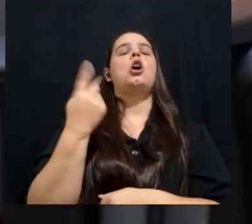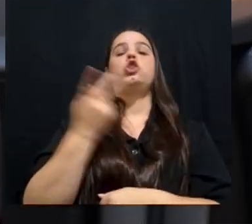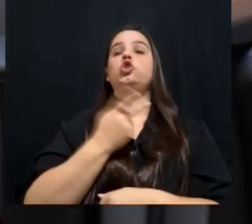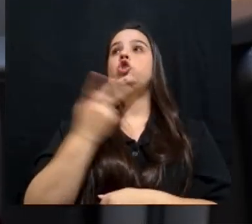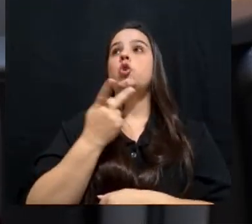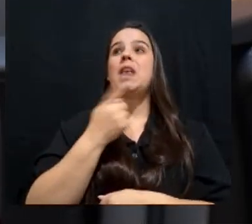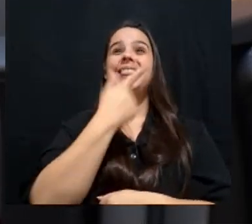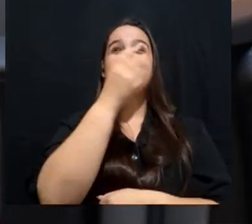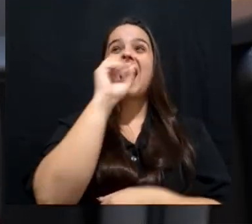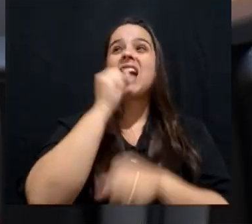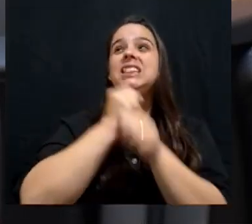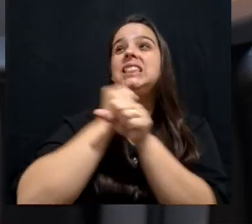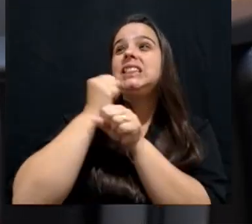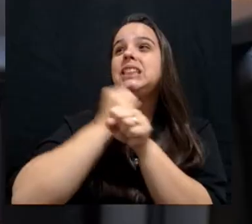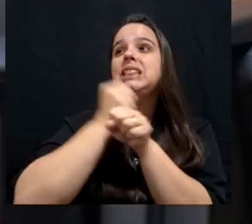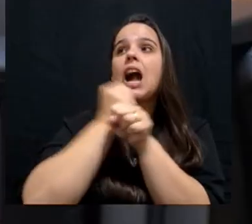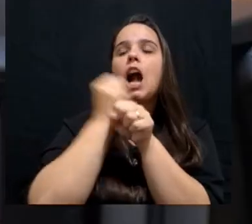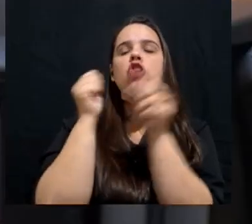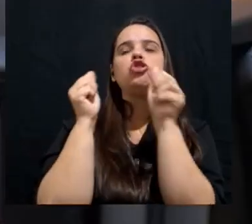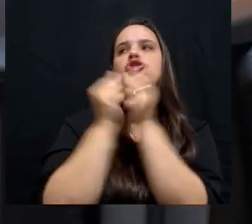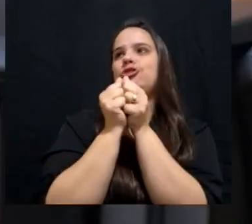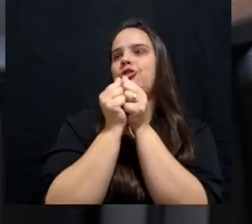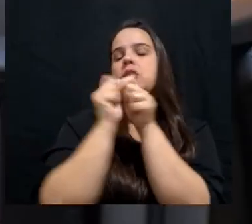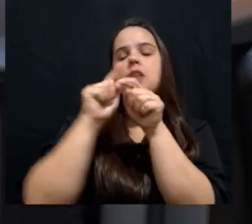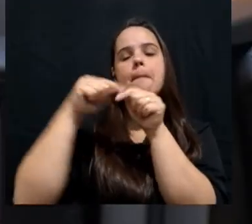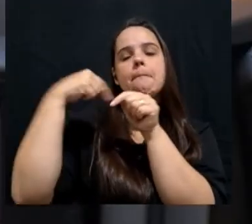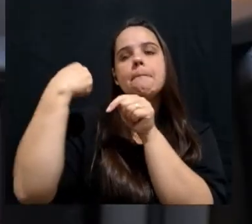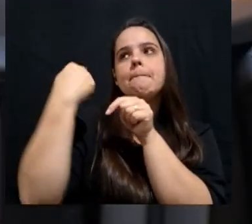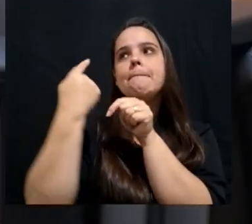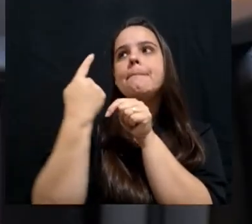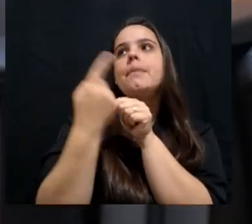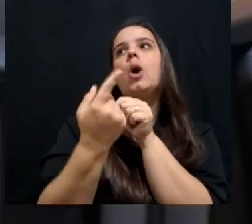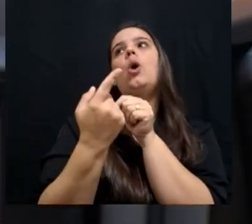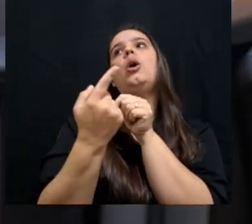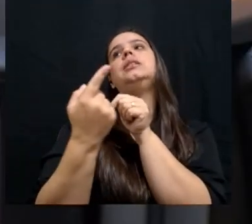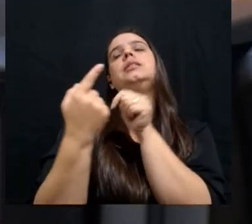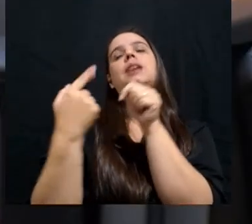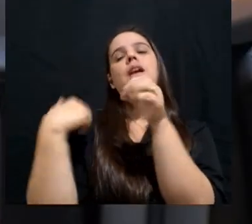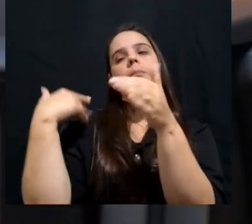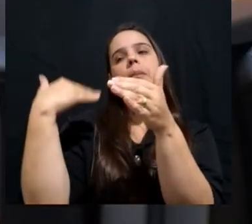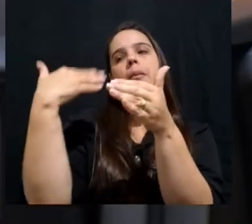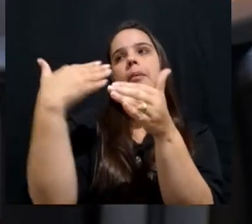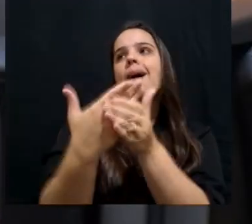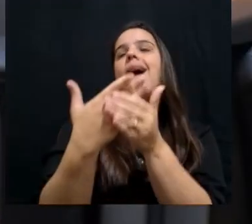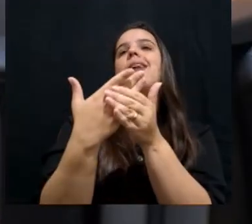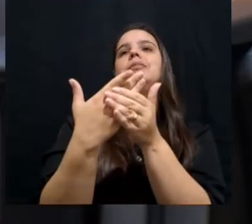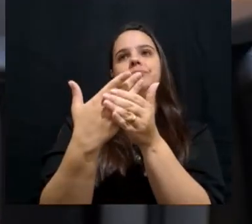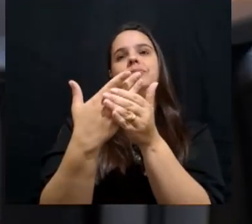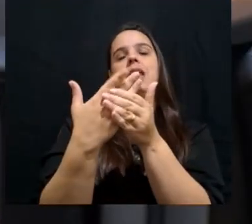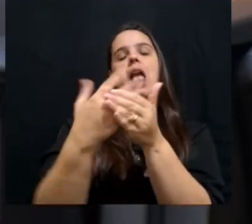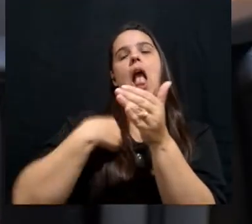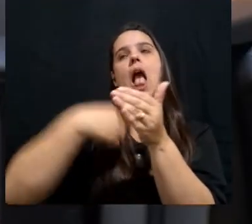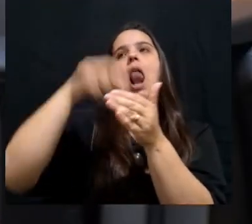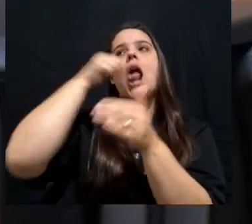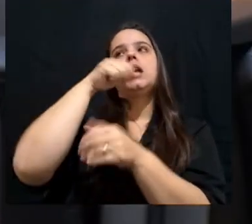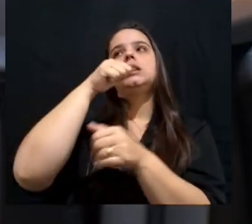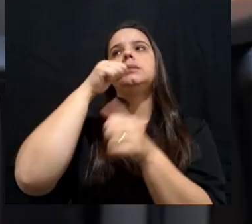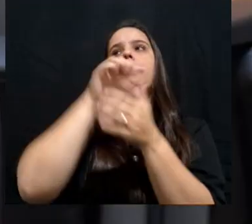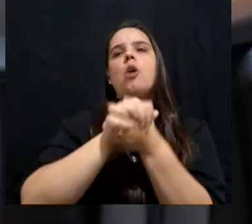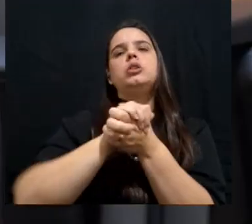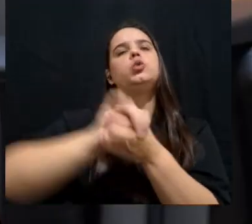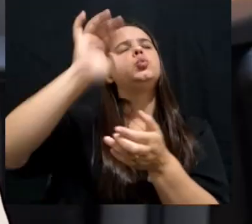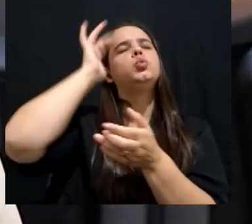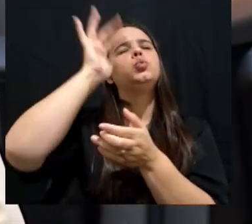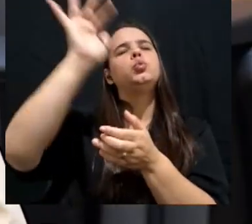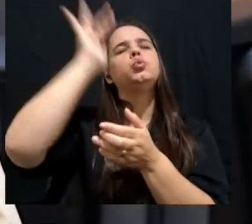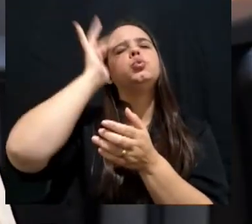tinha 10 anos, as coisas foram melhorando, e nesse período de 10 anos, sempre foi um sonho dela a gente poder